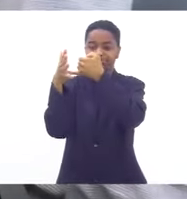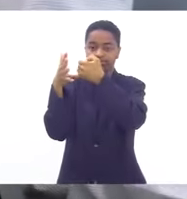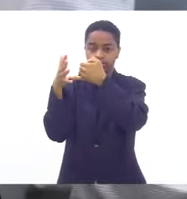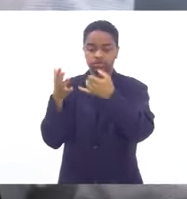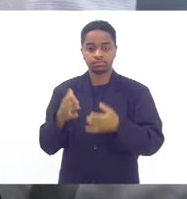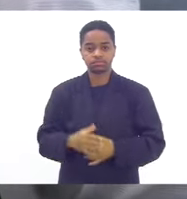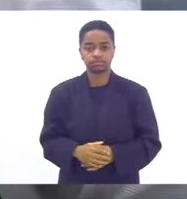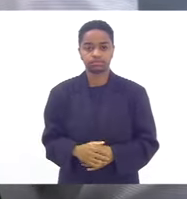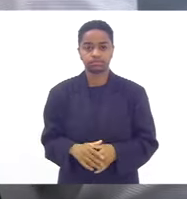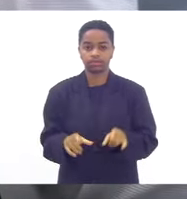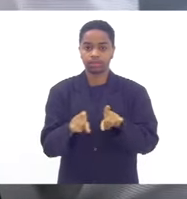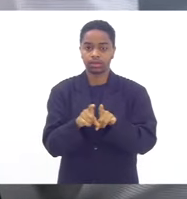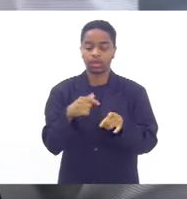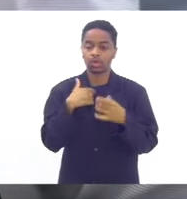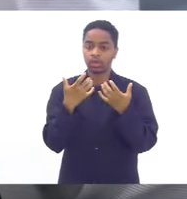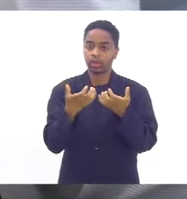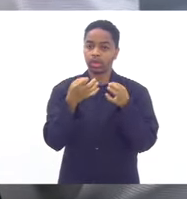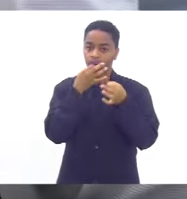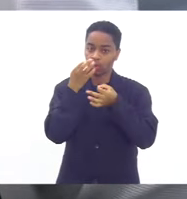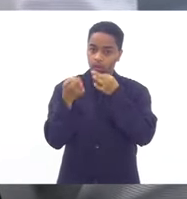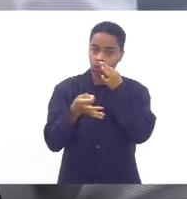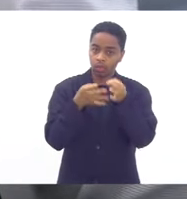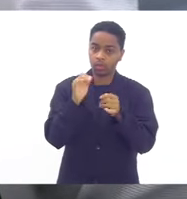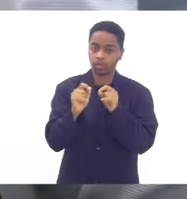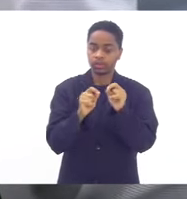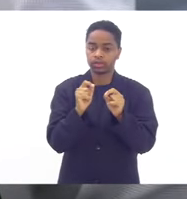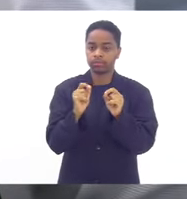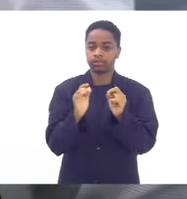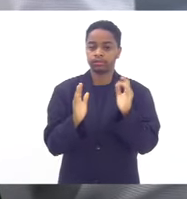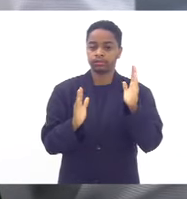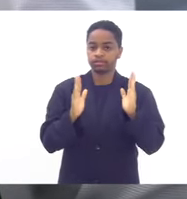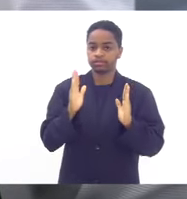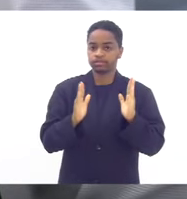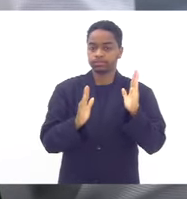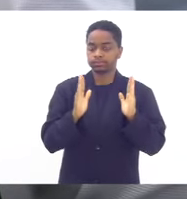Eu queria comentar também que, ao longo dos últimos